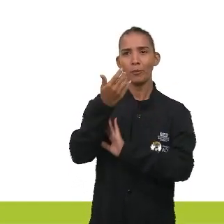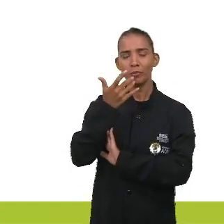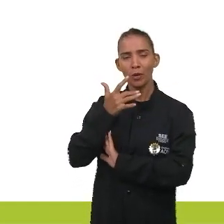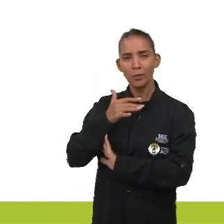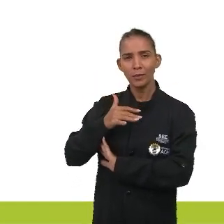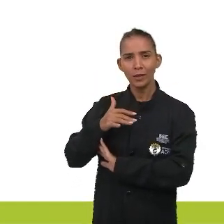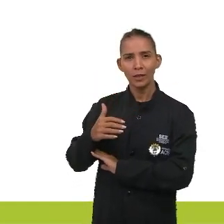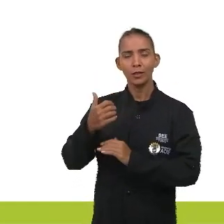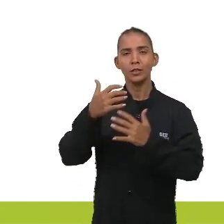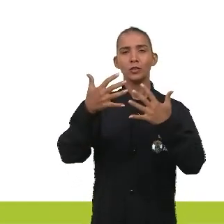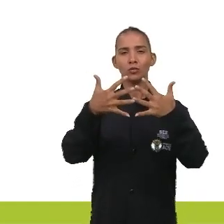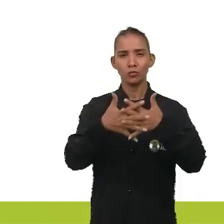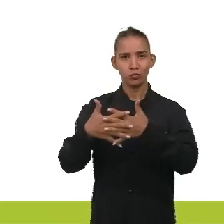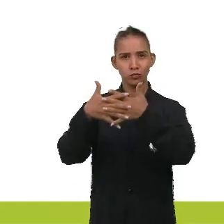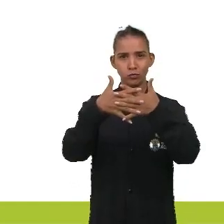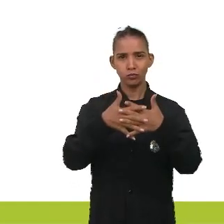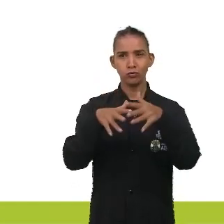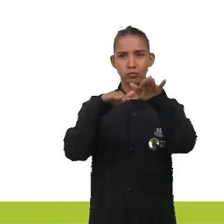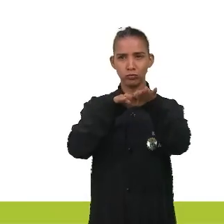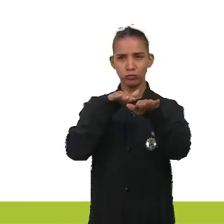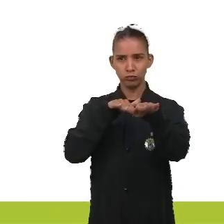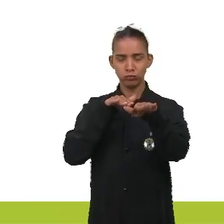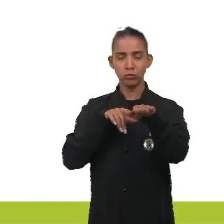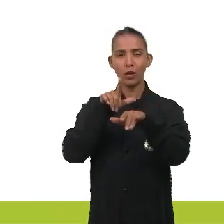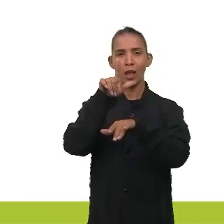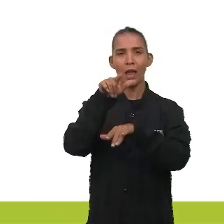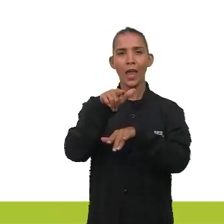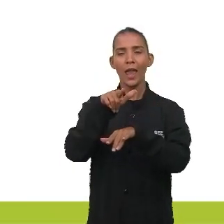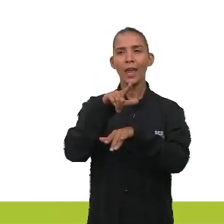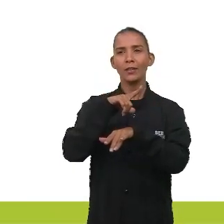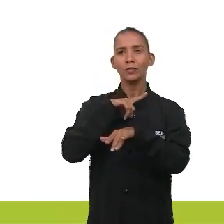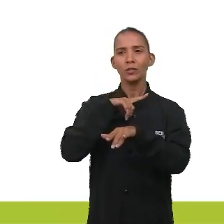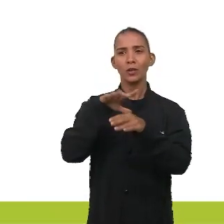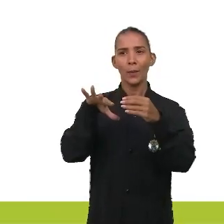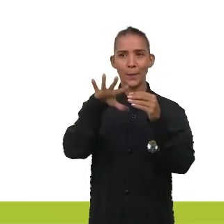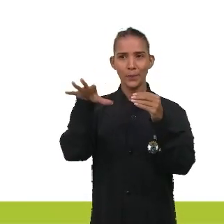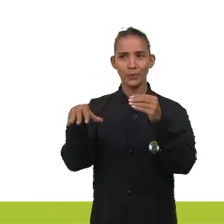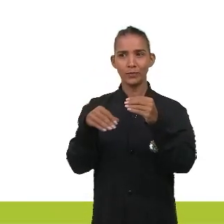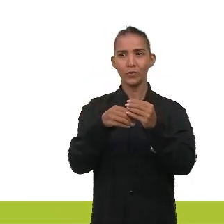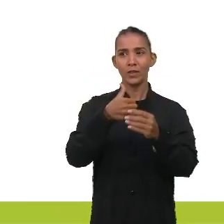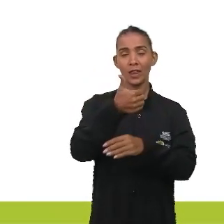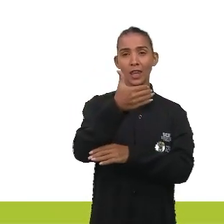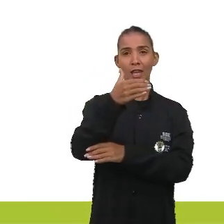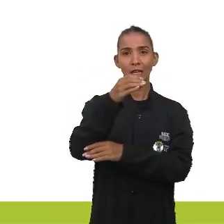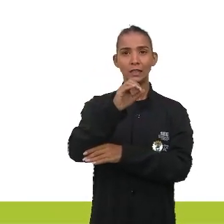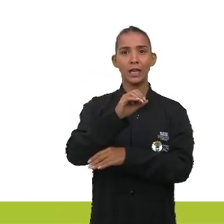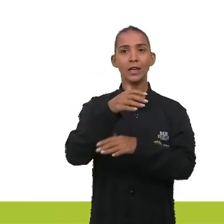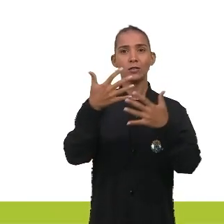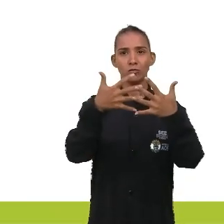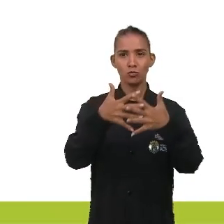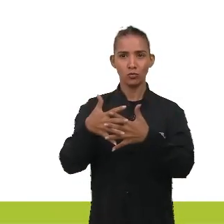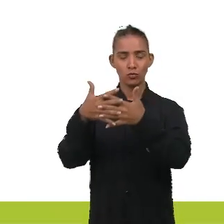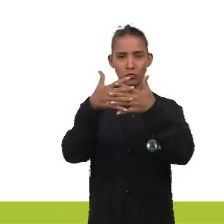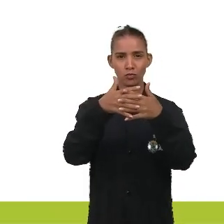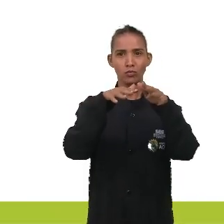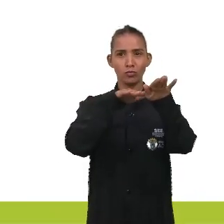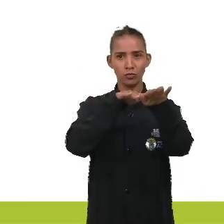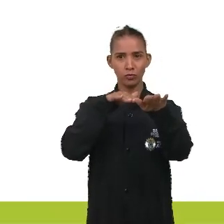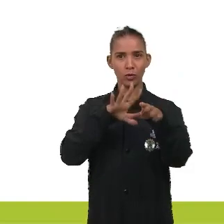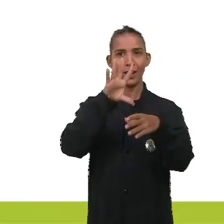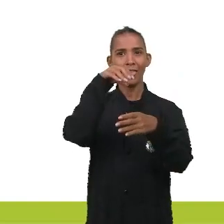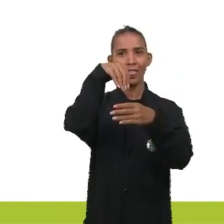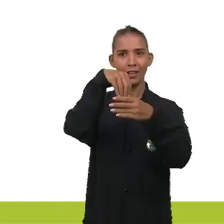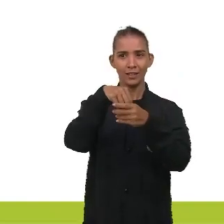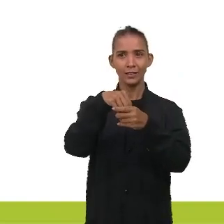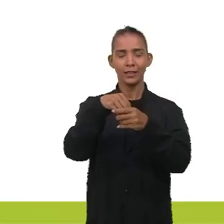cegonha, é formado por uma carreta e 10 carrinhos nela transportados, conforme a figura